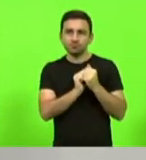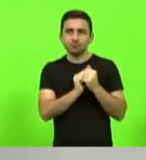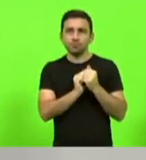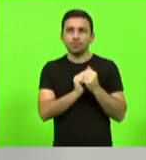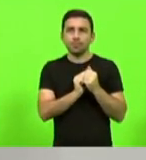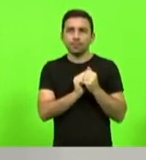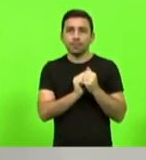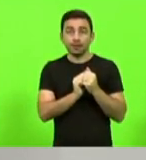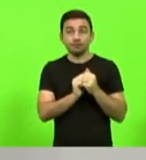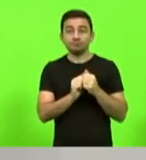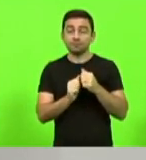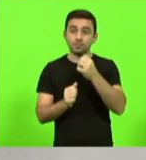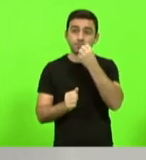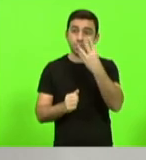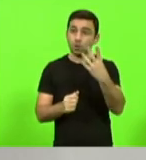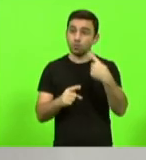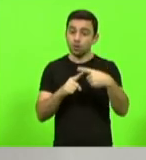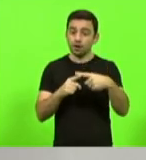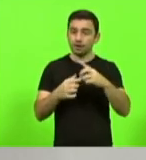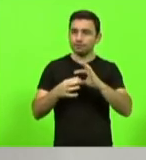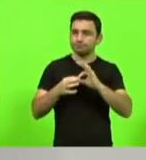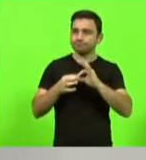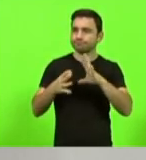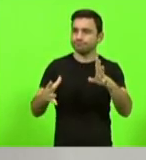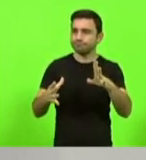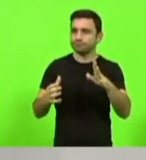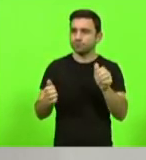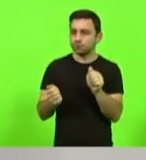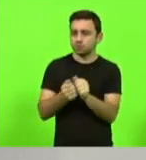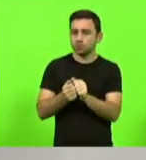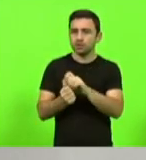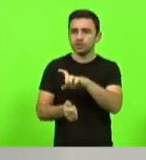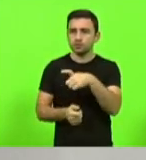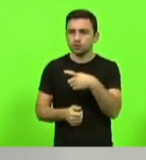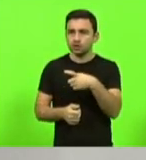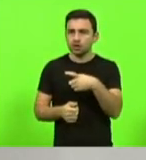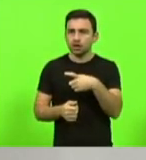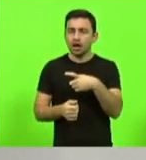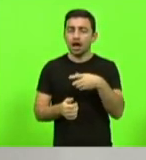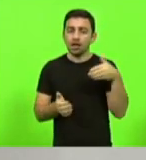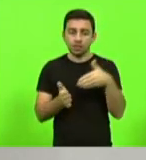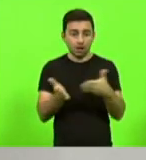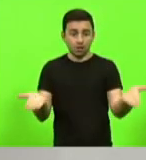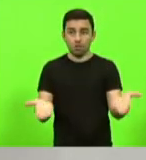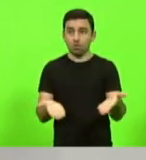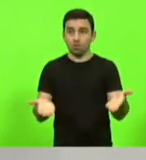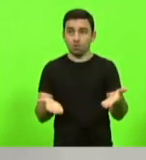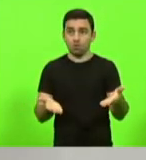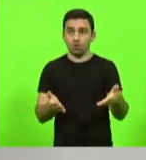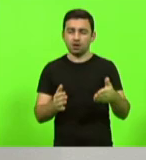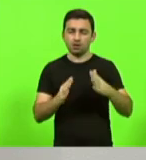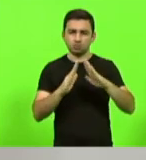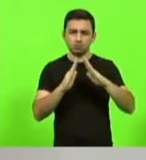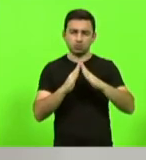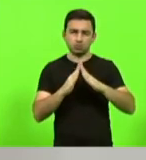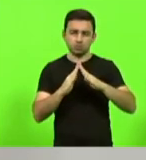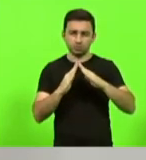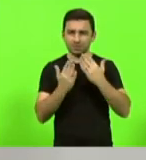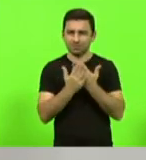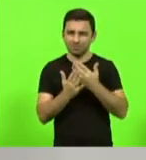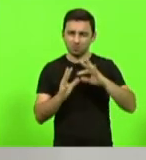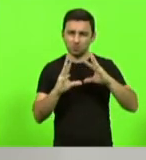canal aberto com o Executivo, até o momento, a rede hospitalar privada e filantrópica de Santa Catarina, a qual